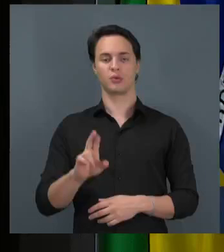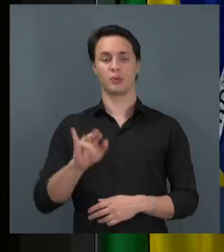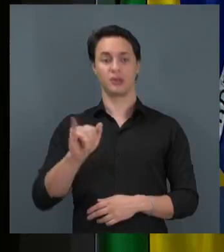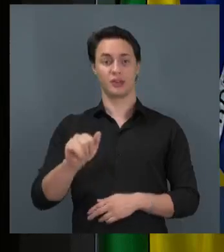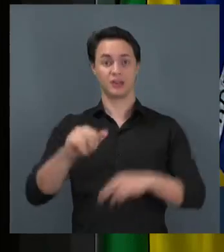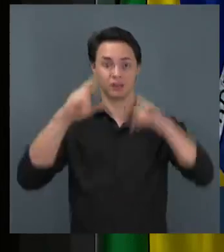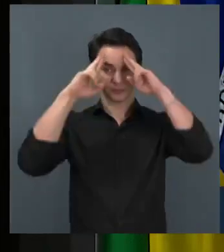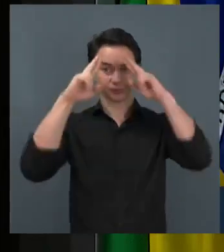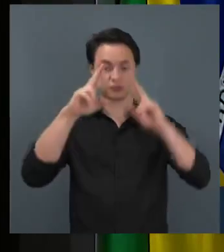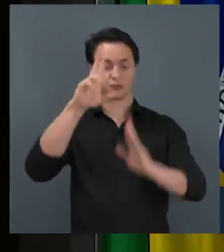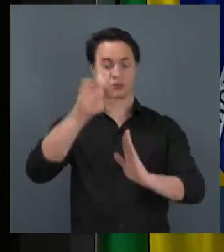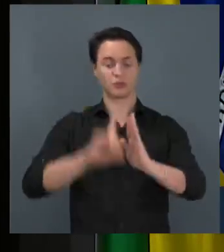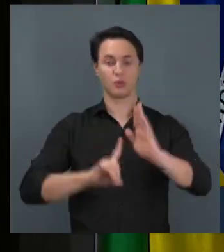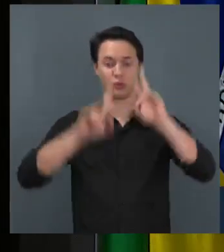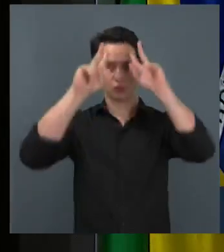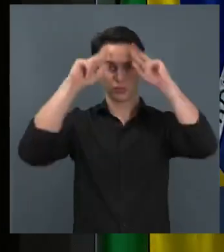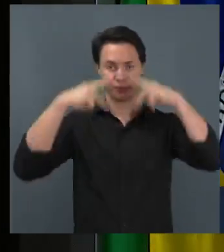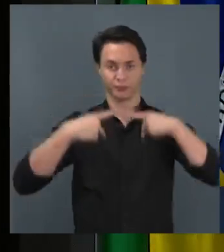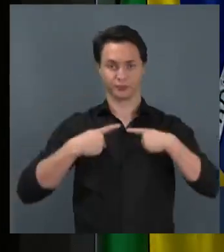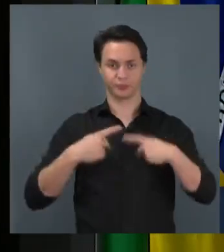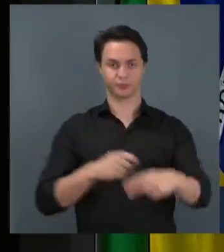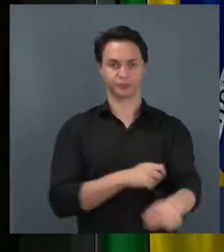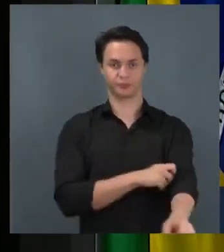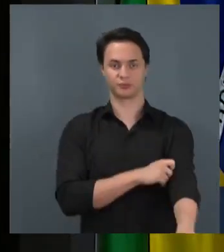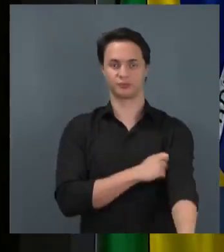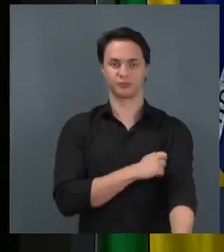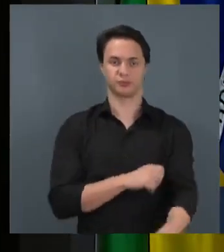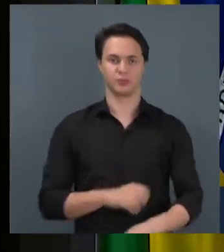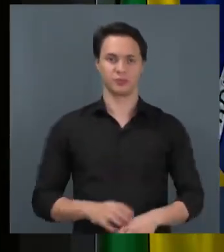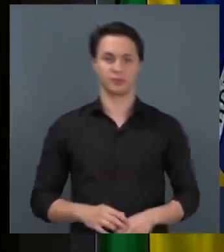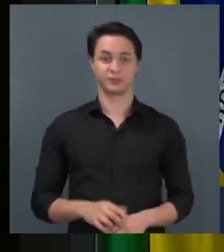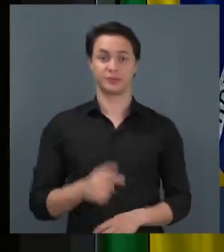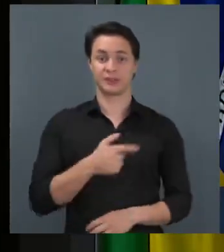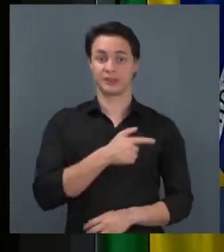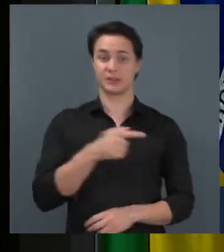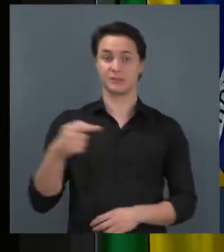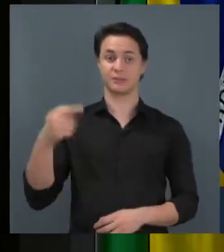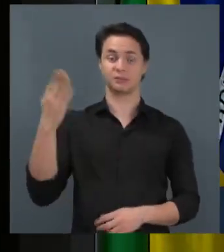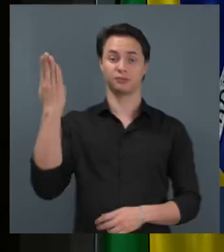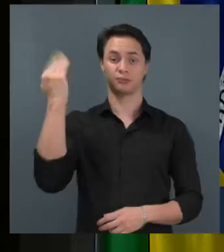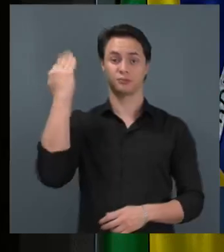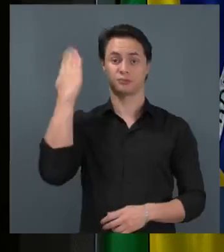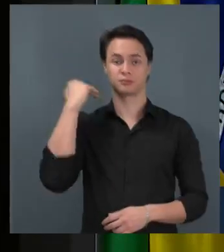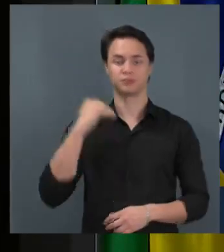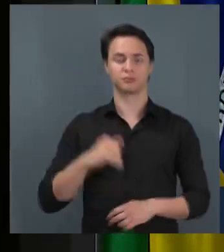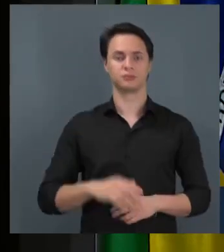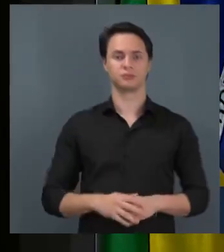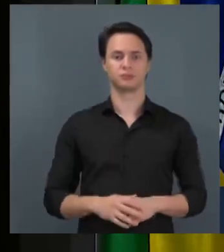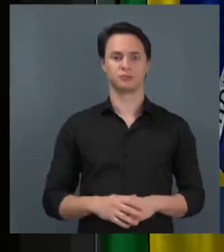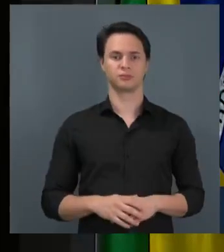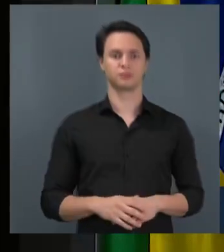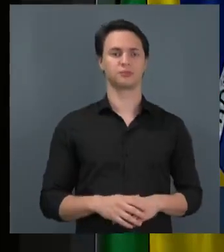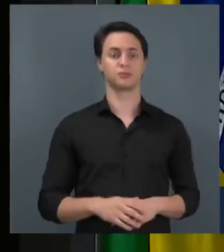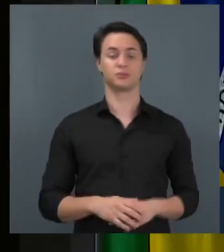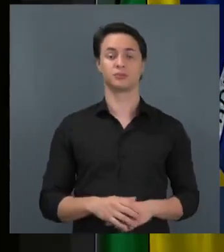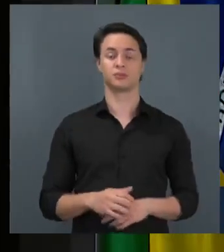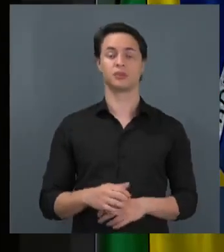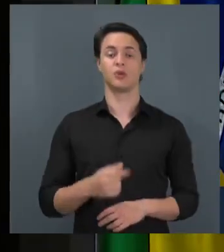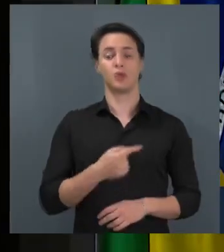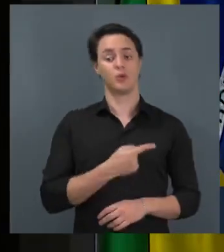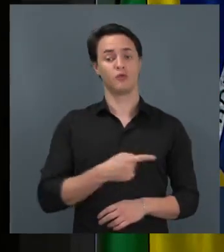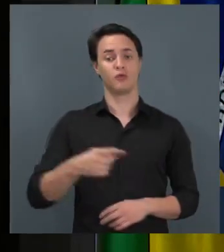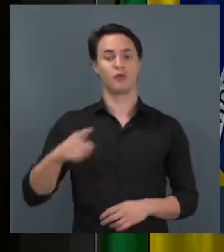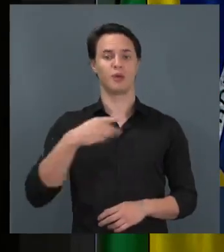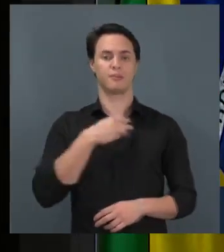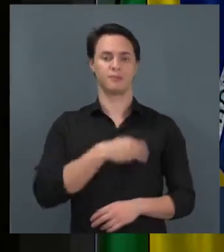humanos e à dignidade humana. Na semana passada, estive em missão oficial na